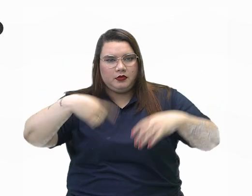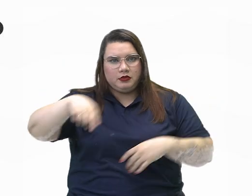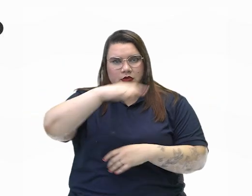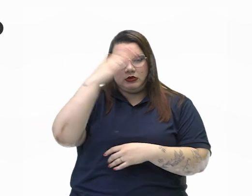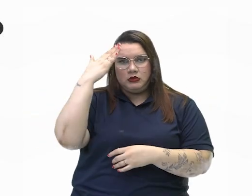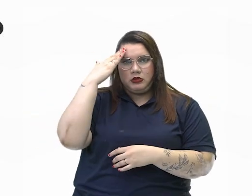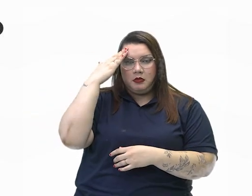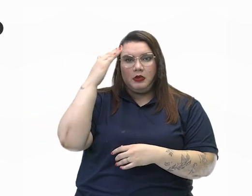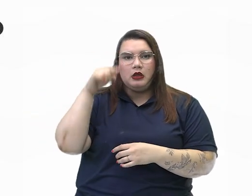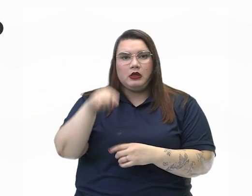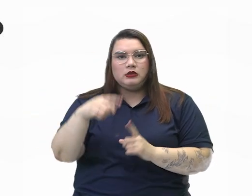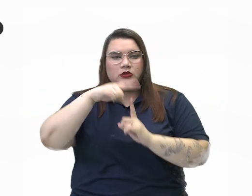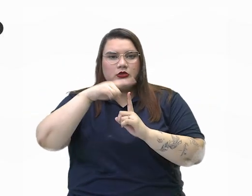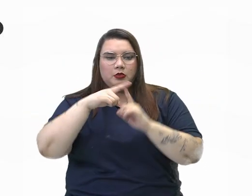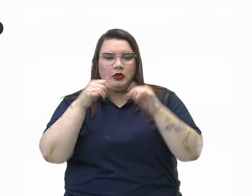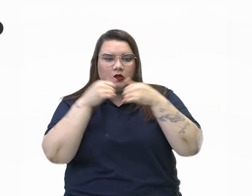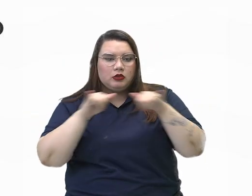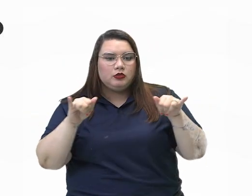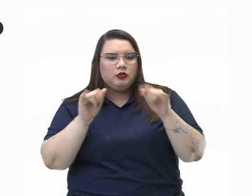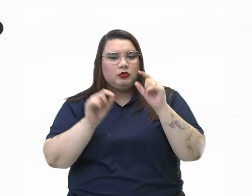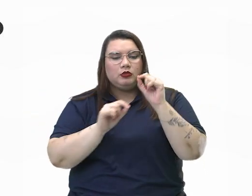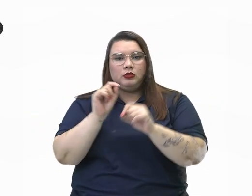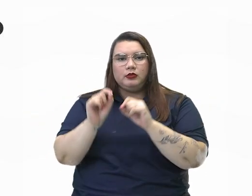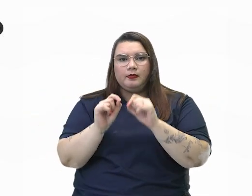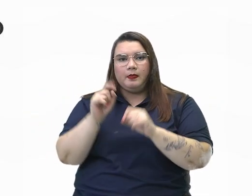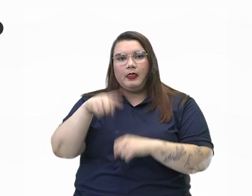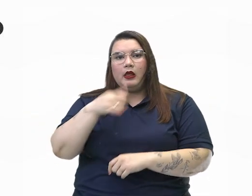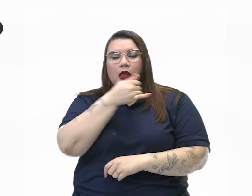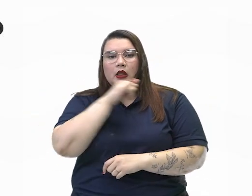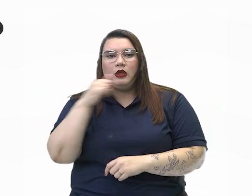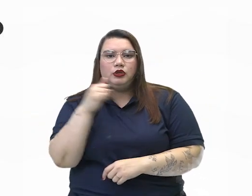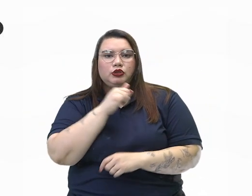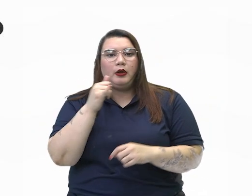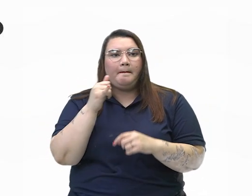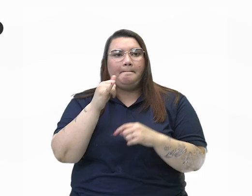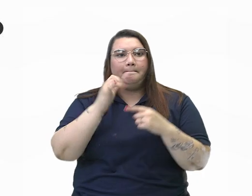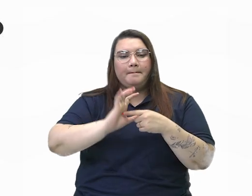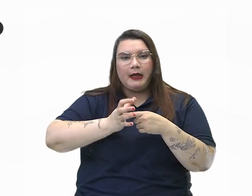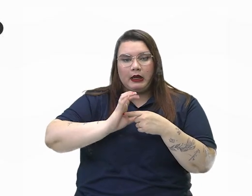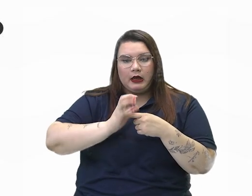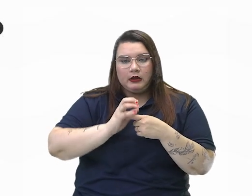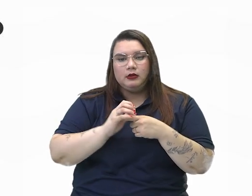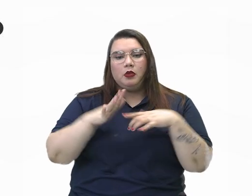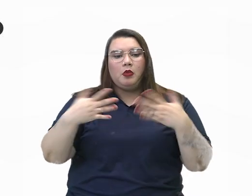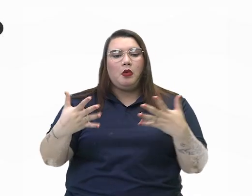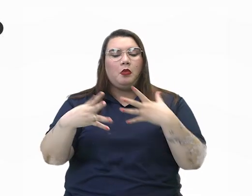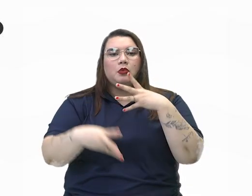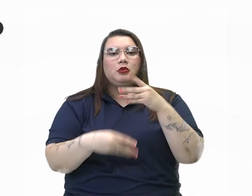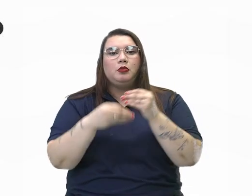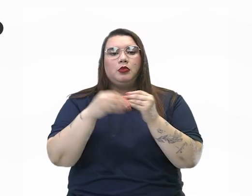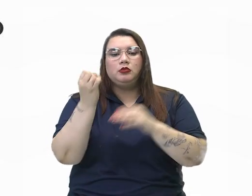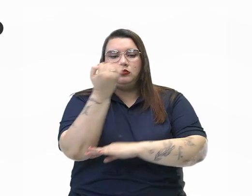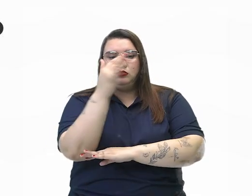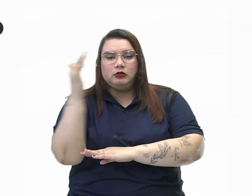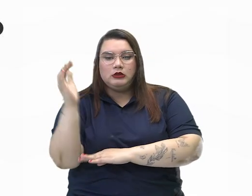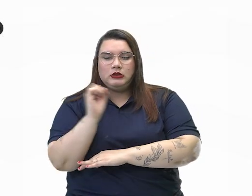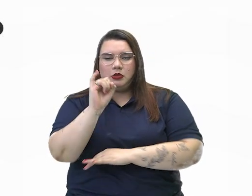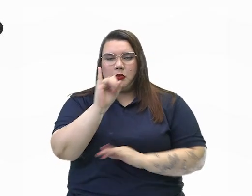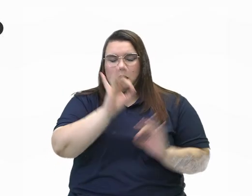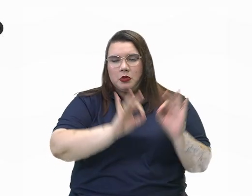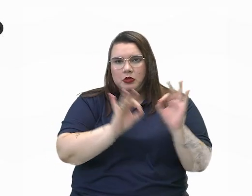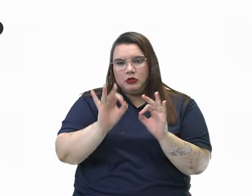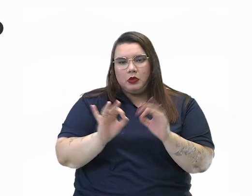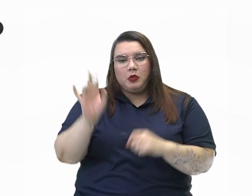que a energia potencial e cinética é nada mais do que a energia mecânica? Contribuição ambiental. Se